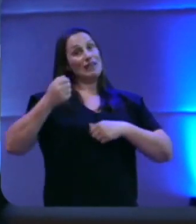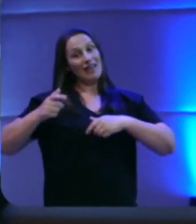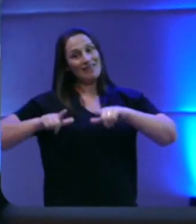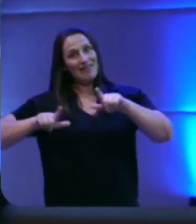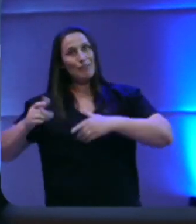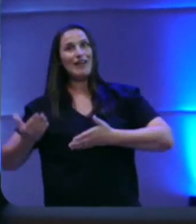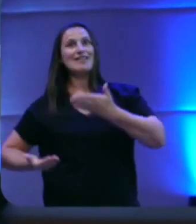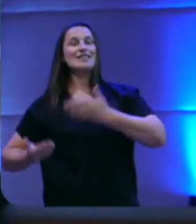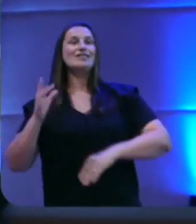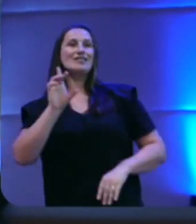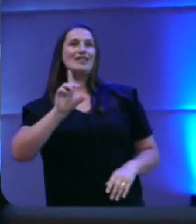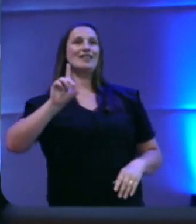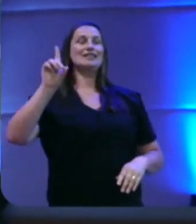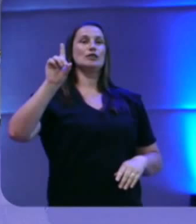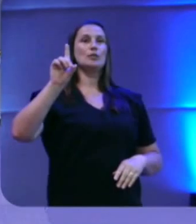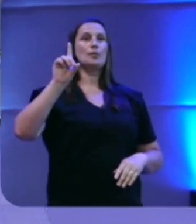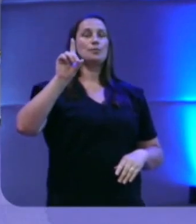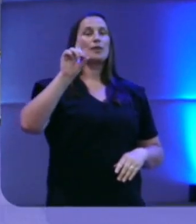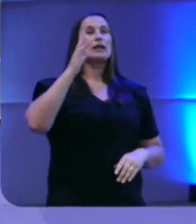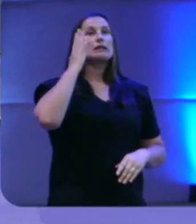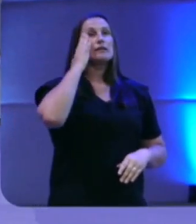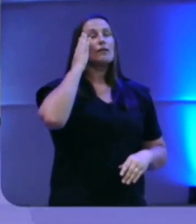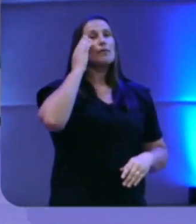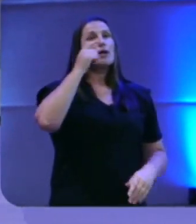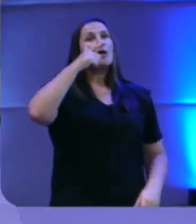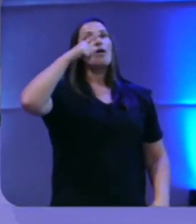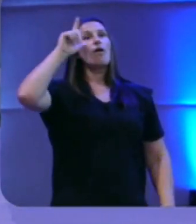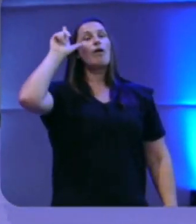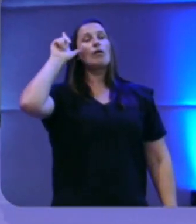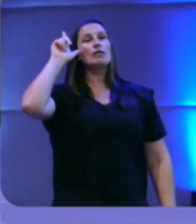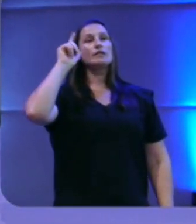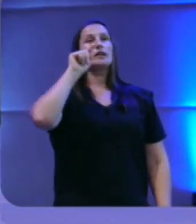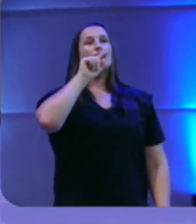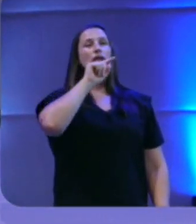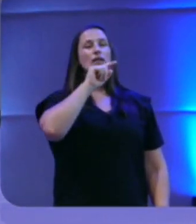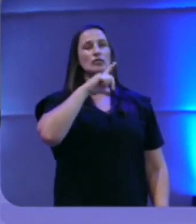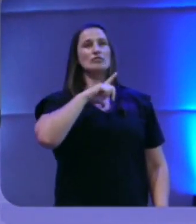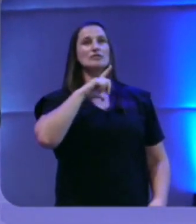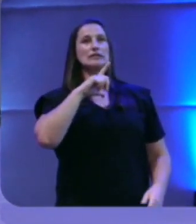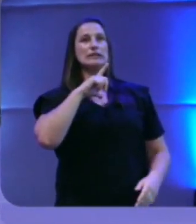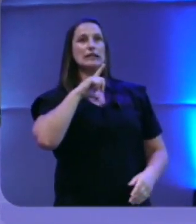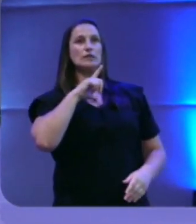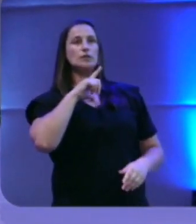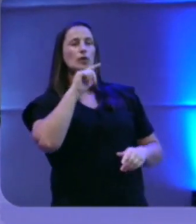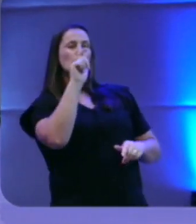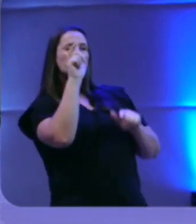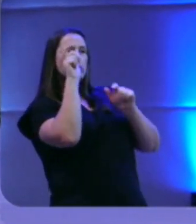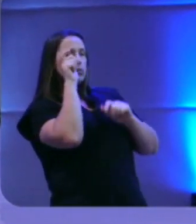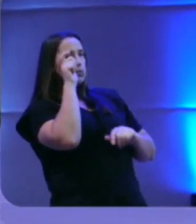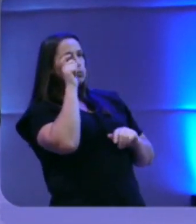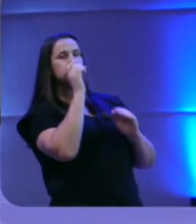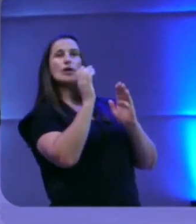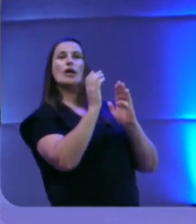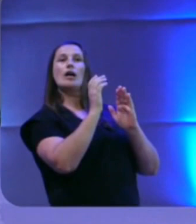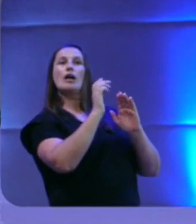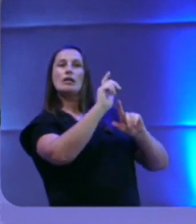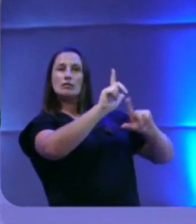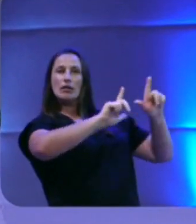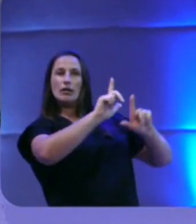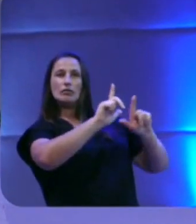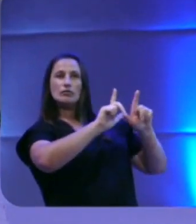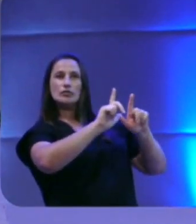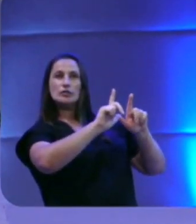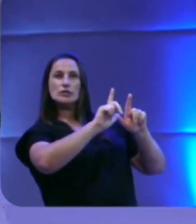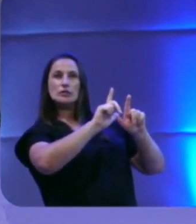noite eu estava ouvindo a mensagem do nosso pastor nas redes sociais, no Instagram, e o pastor falava sobre como nós